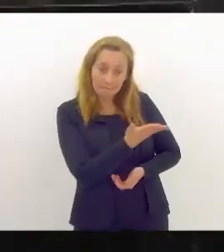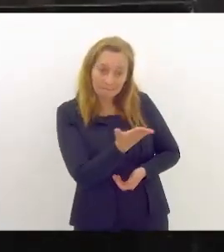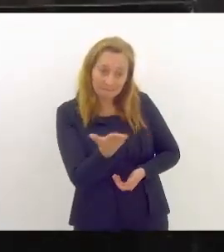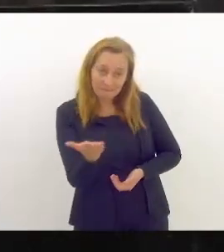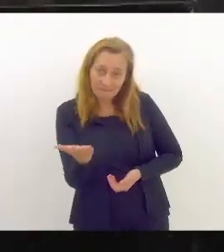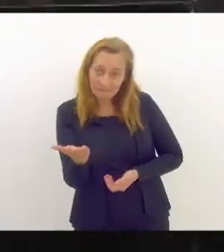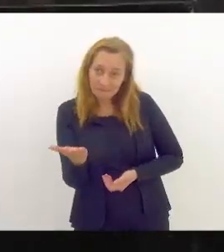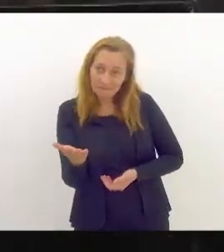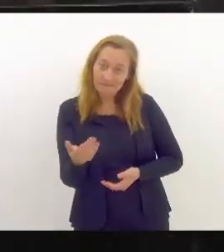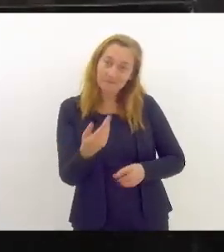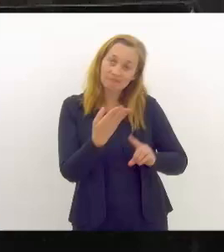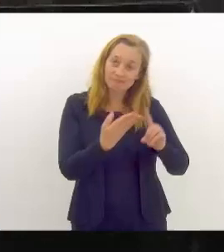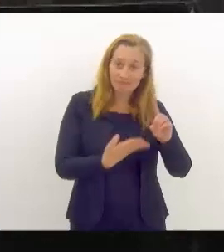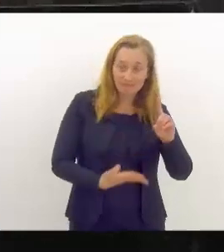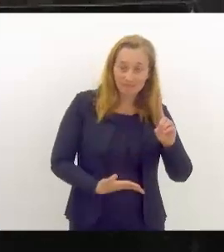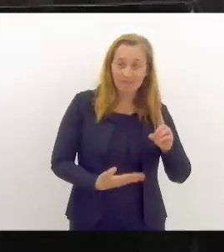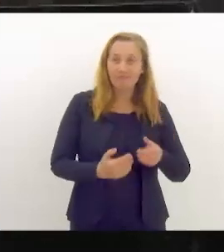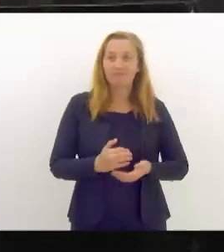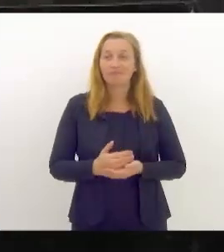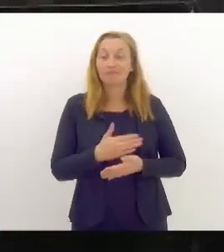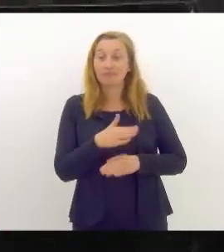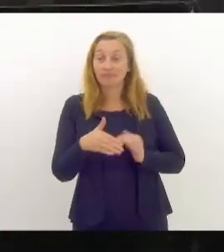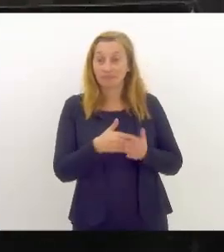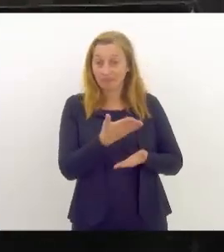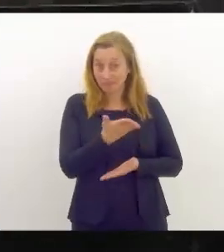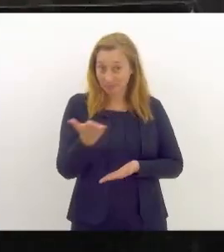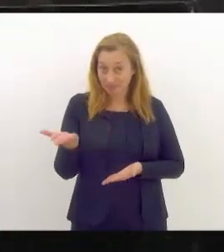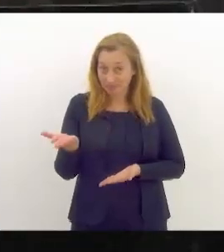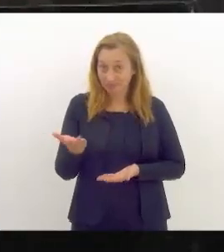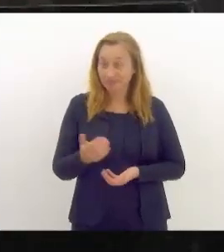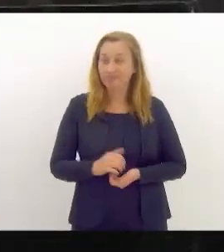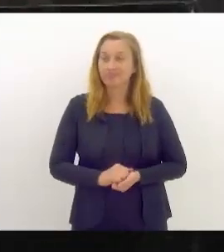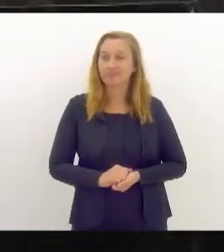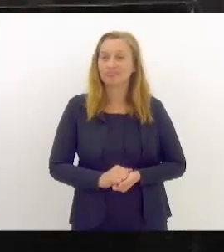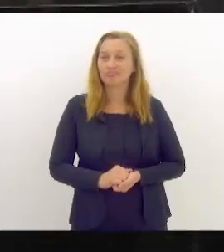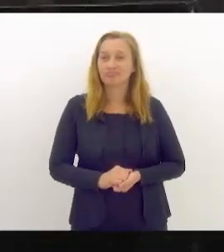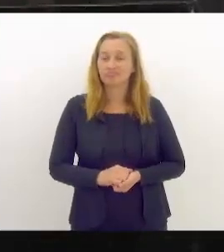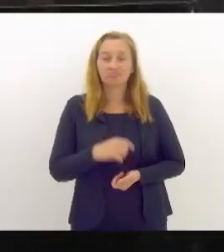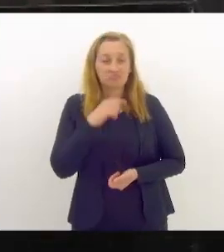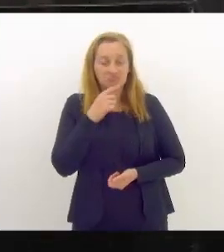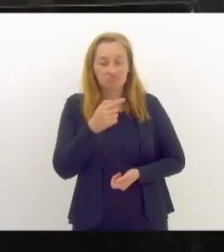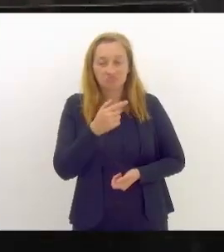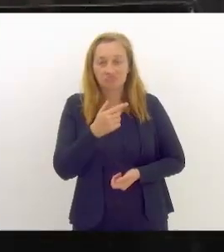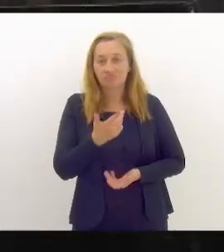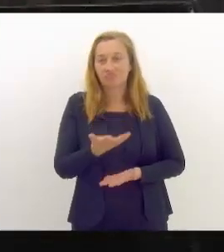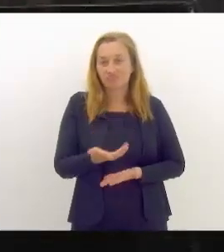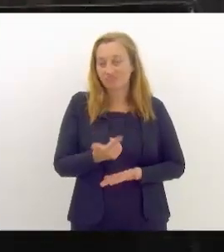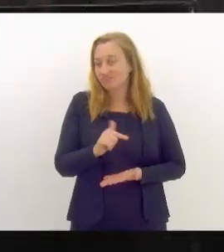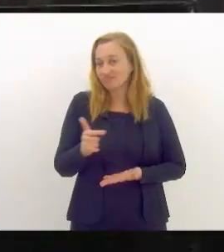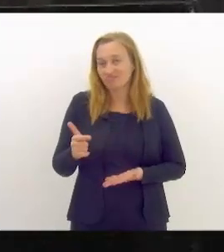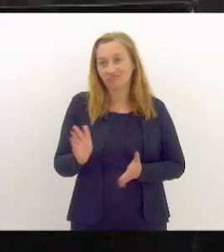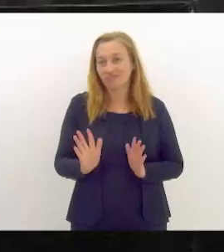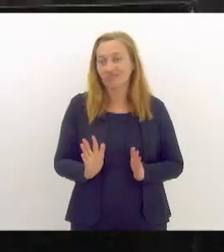por essa homenagem a todos vocês Sem dúvida nenhuma